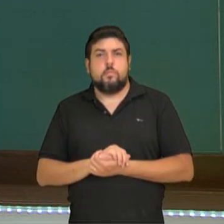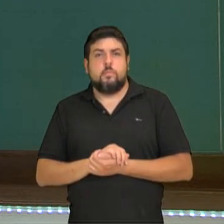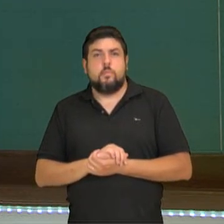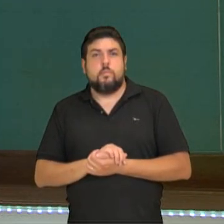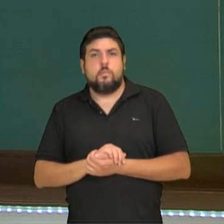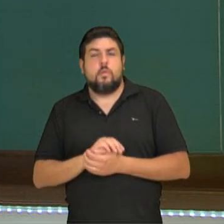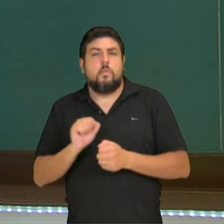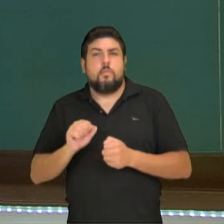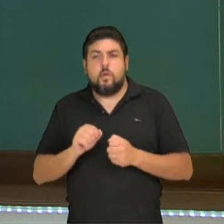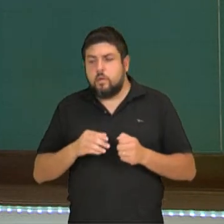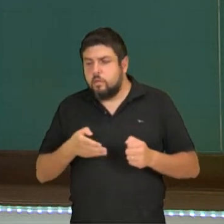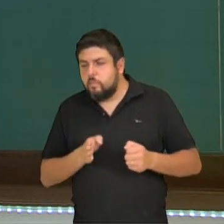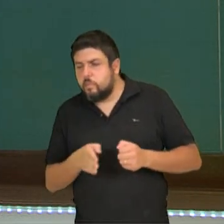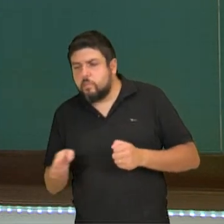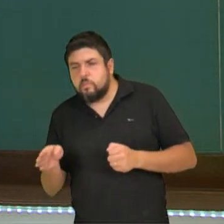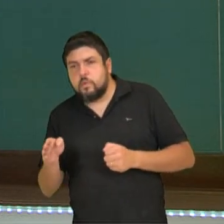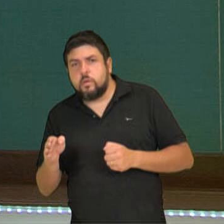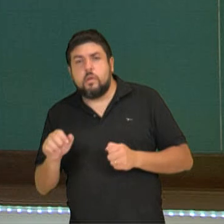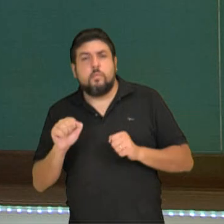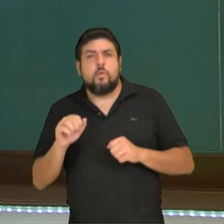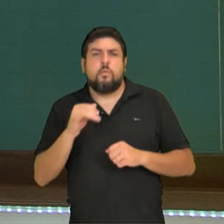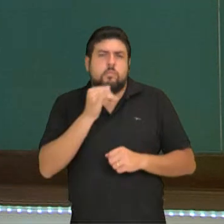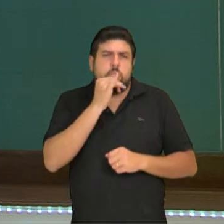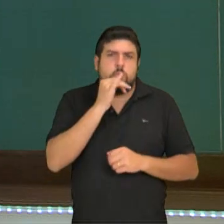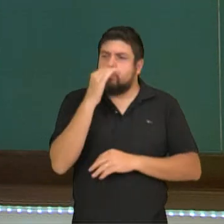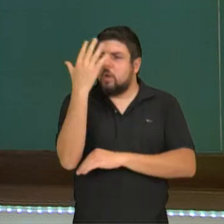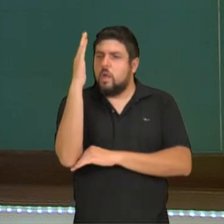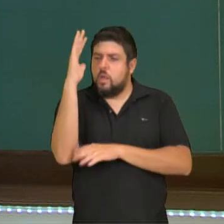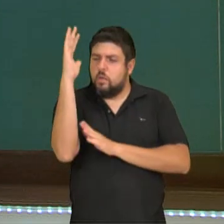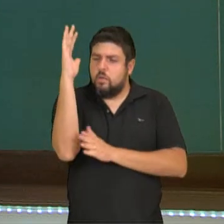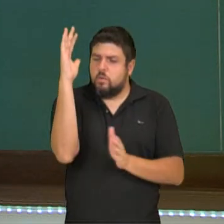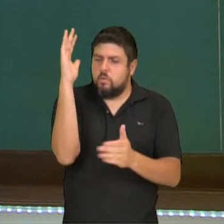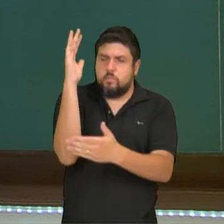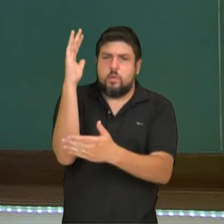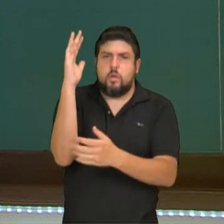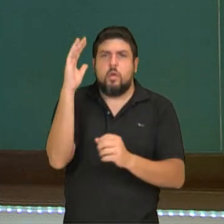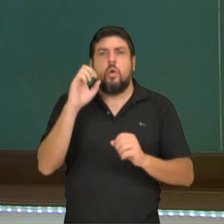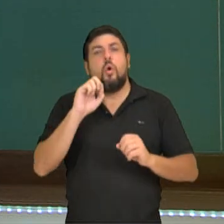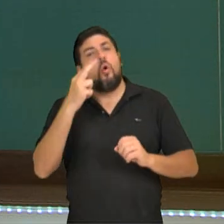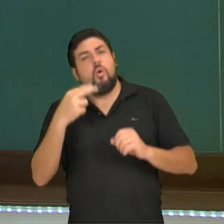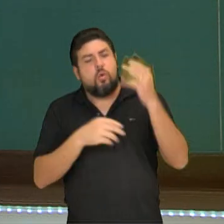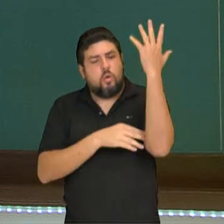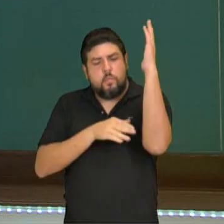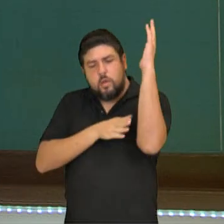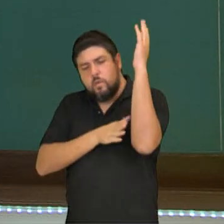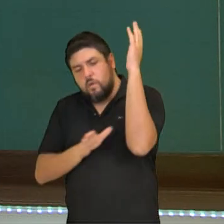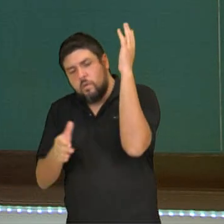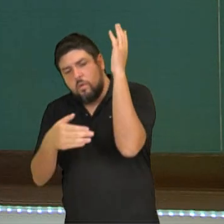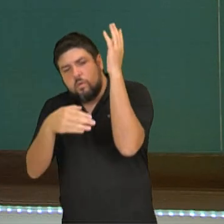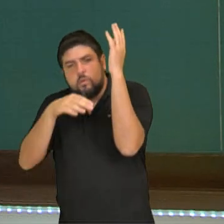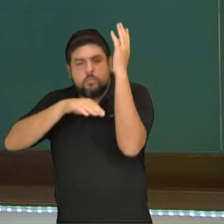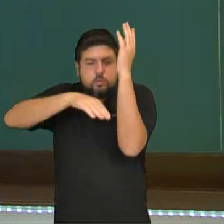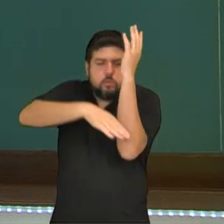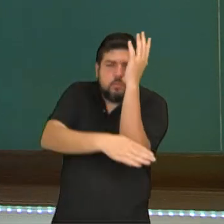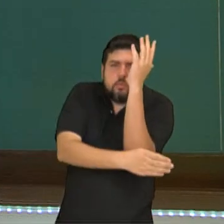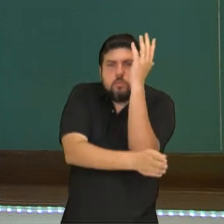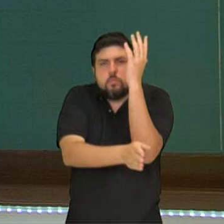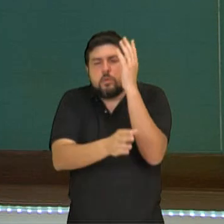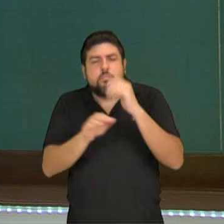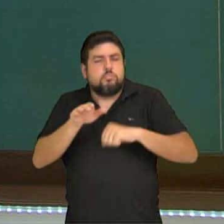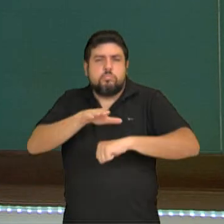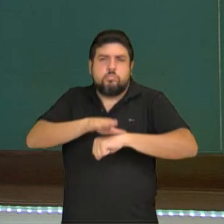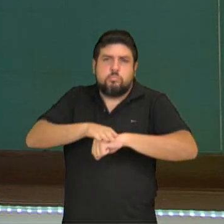fazer esse caminho por volta da árvore, por exemplo. Aí você quem vai escolher o melhor caminho que você acha que seja